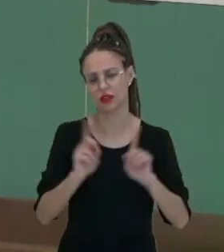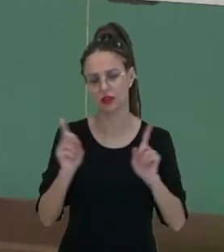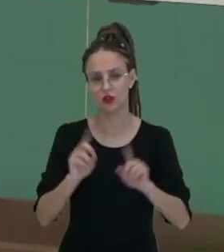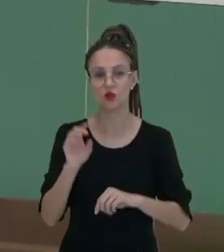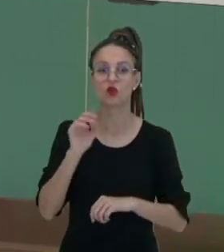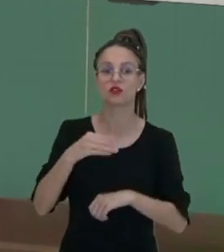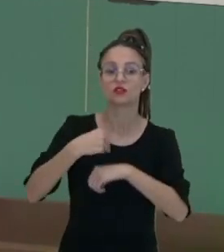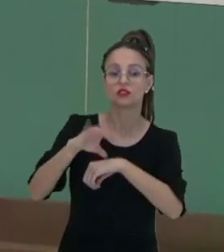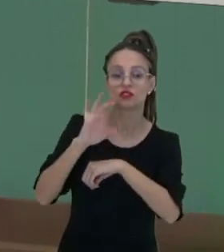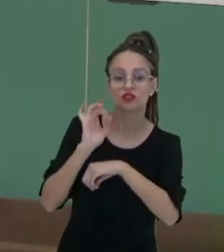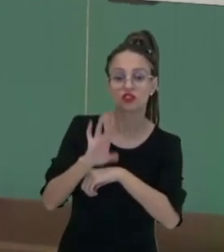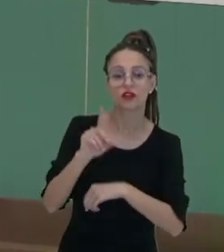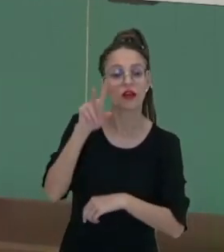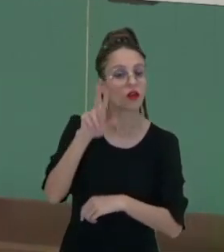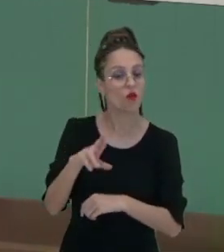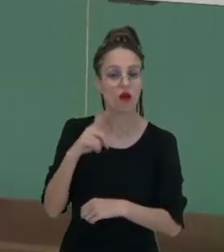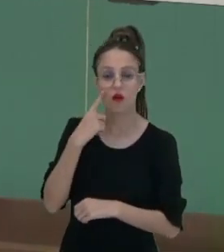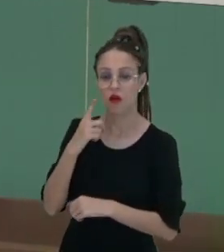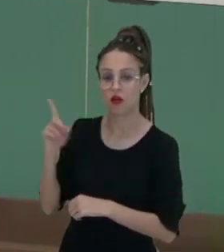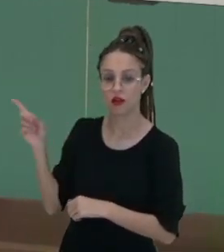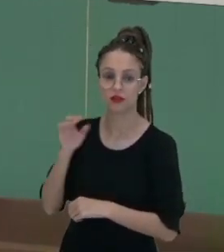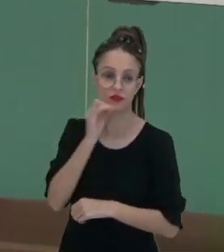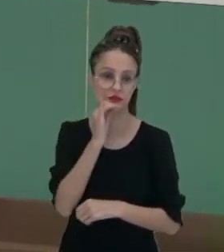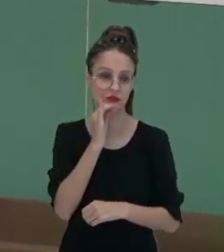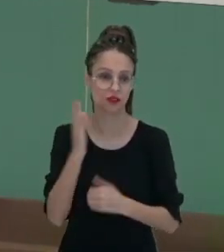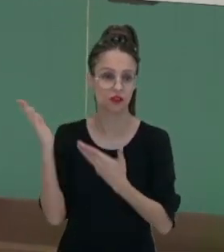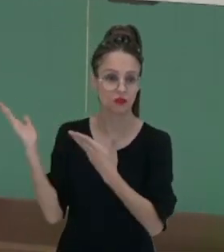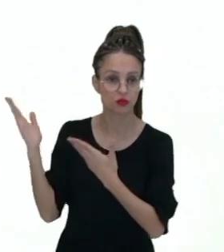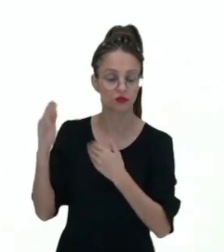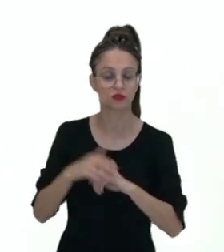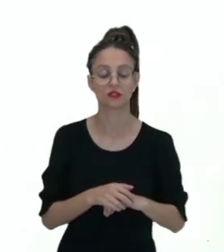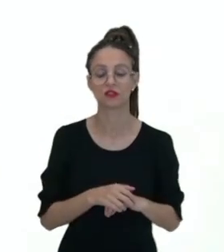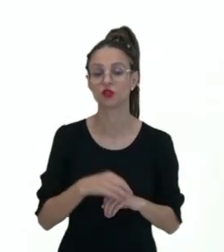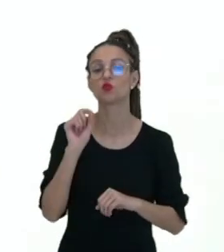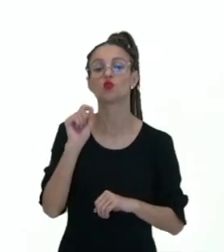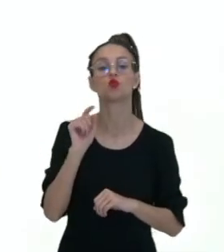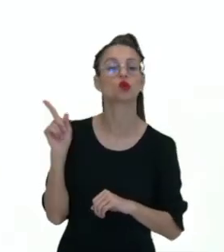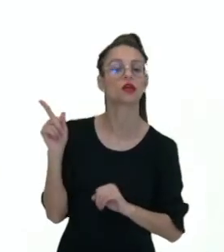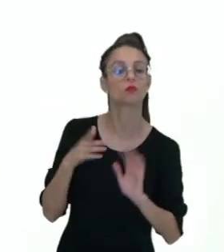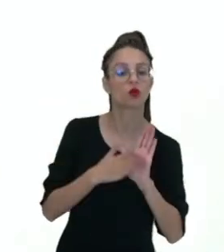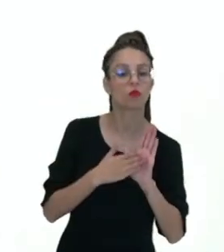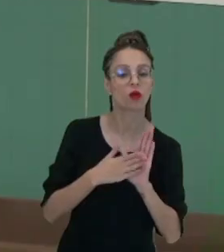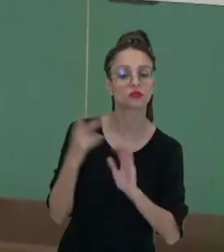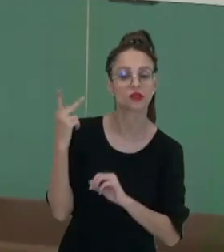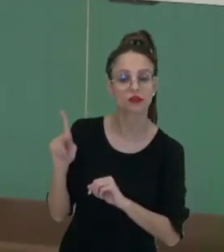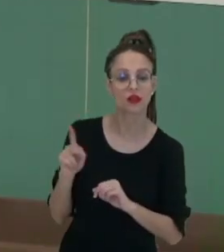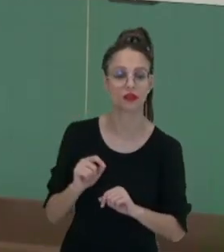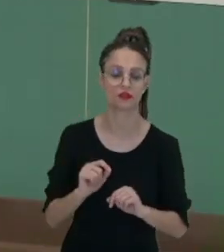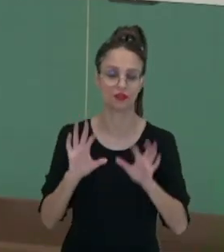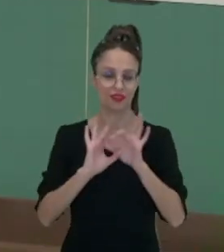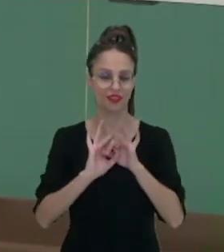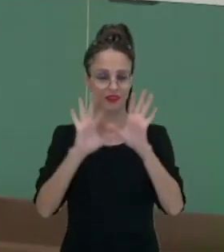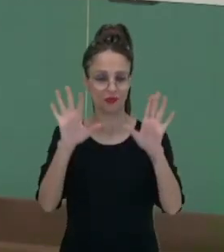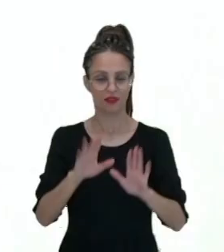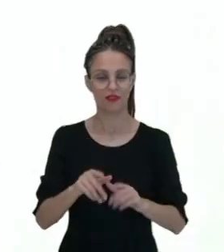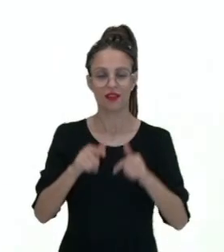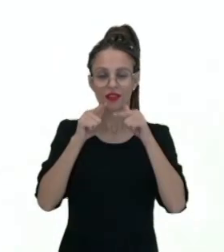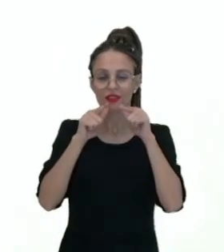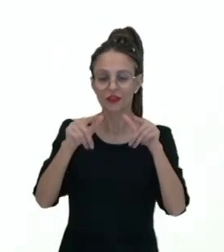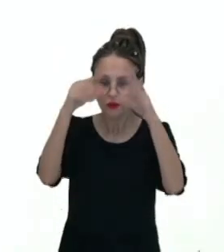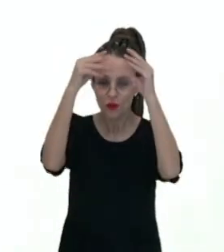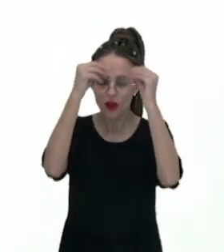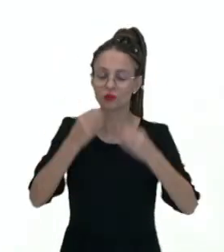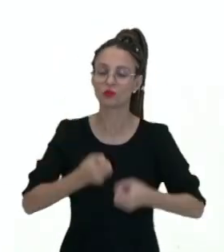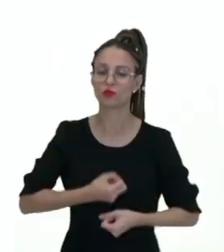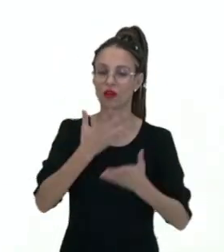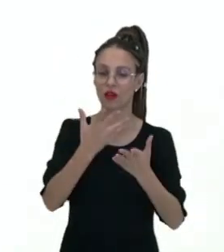nós fizemos aqui com Alfonso de Guimarães, por exemplo, né? O que ele propõe, que é libertar a linguagem poética,